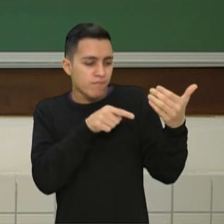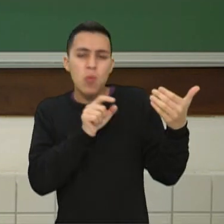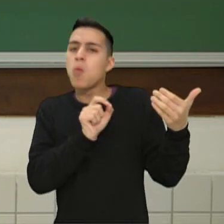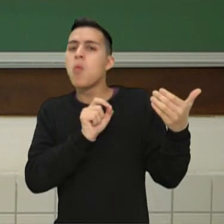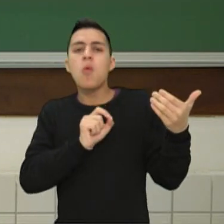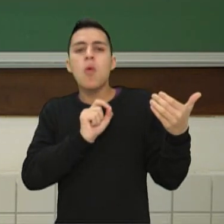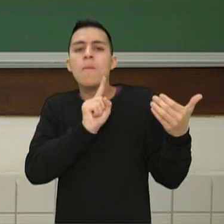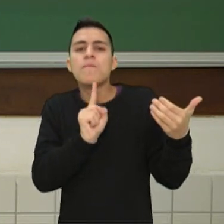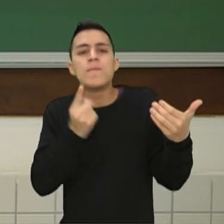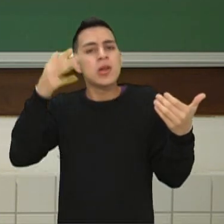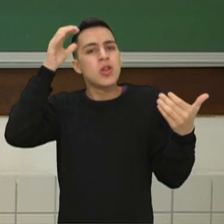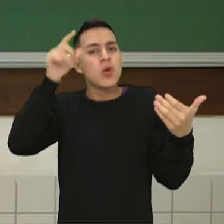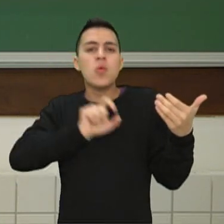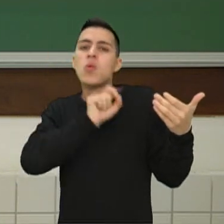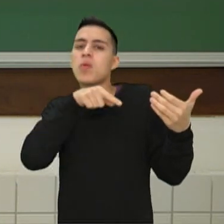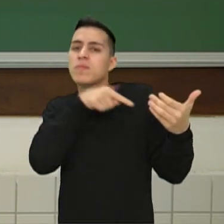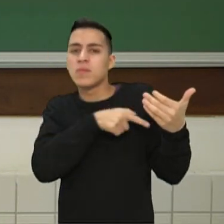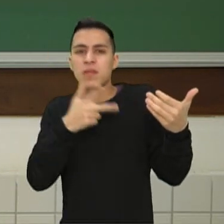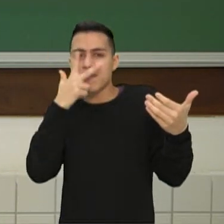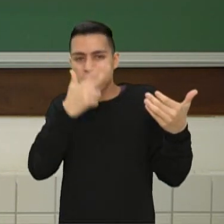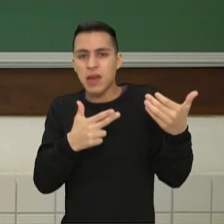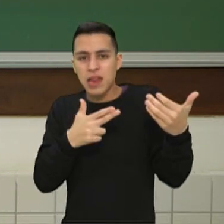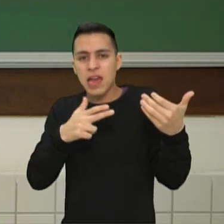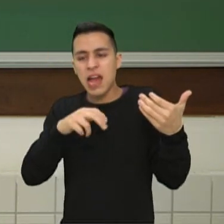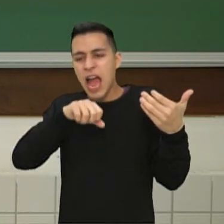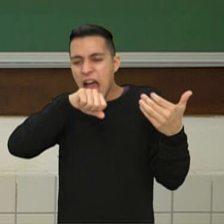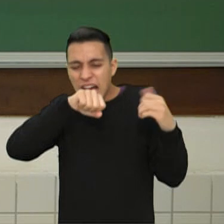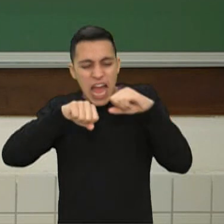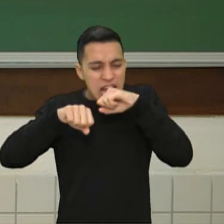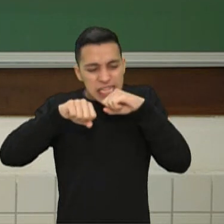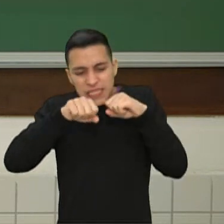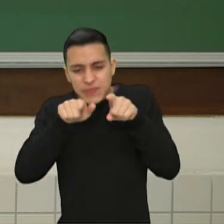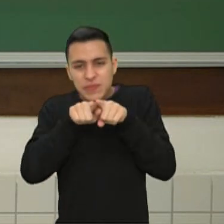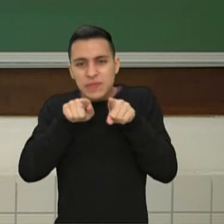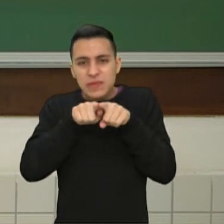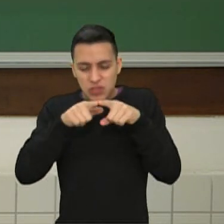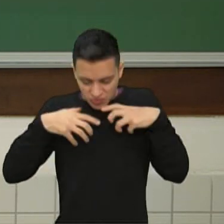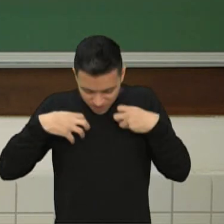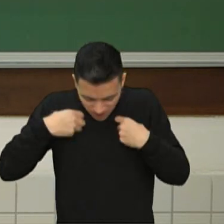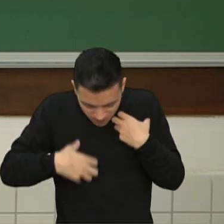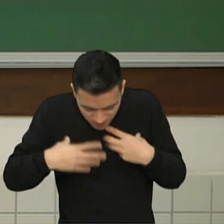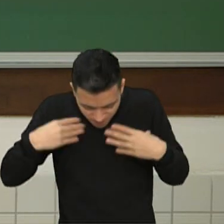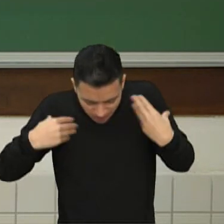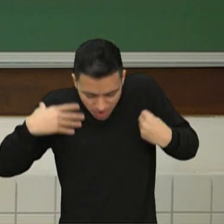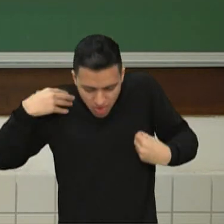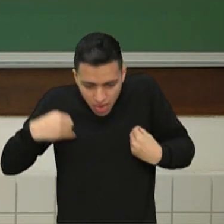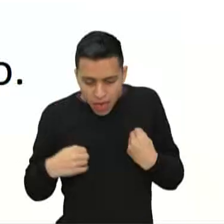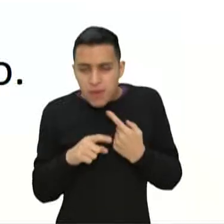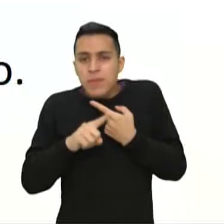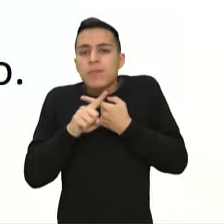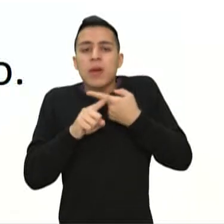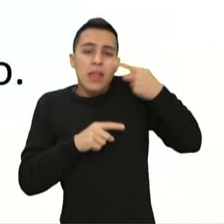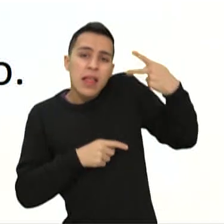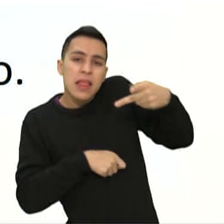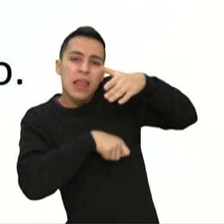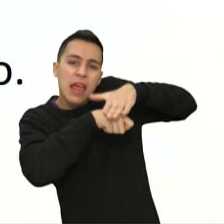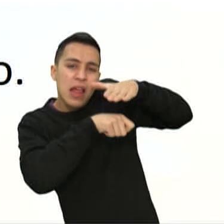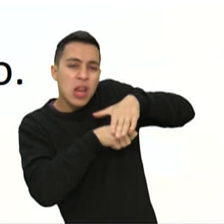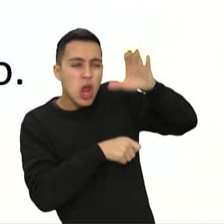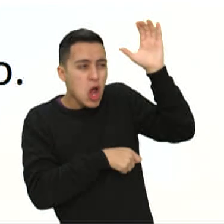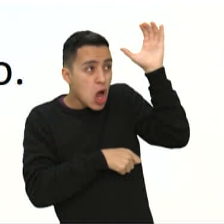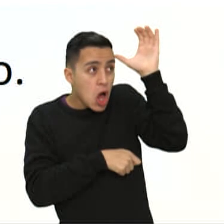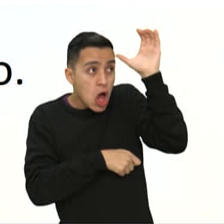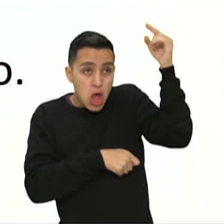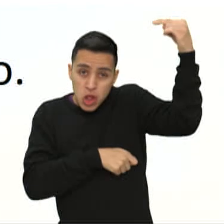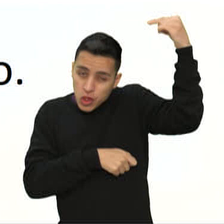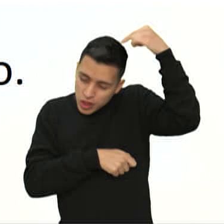que ele tem ali é justamente de ficar mordendo a própria mão, pegando nas partes do corpo, né? Por quê? Porque tem uma consciência interna